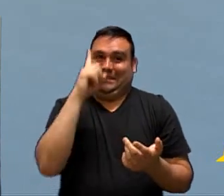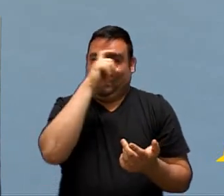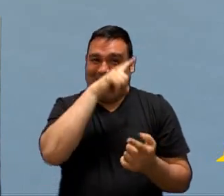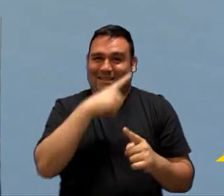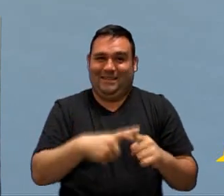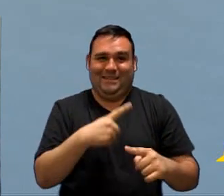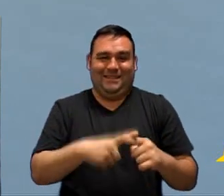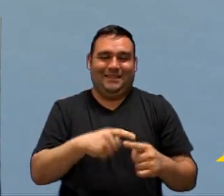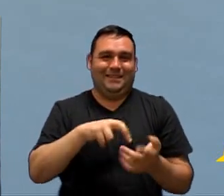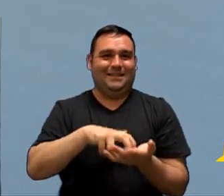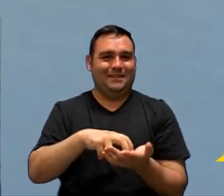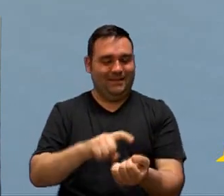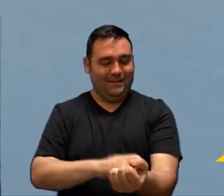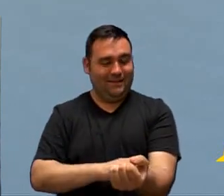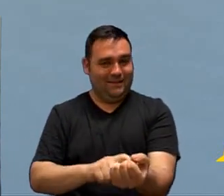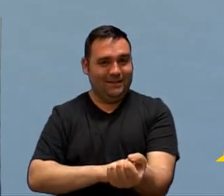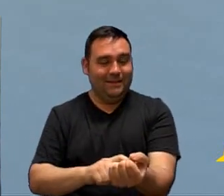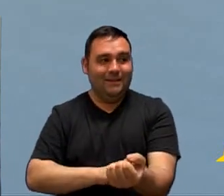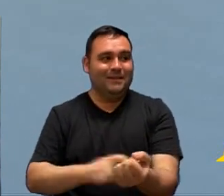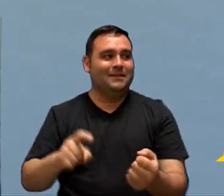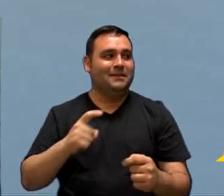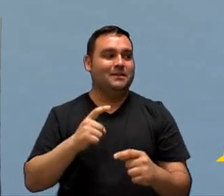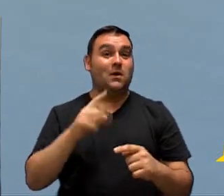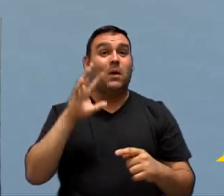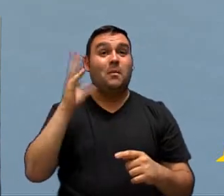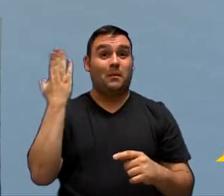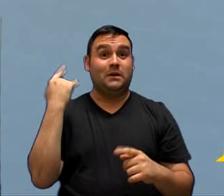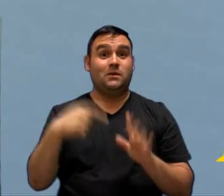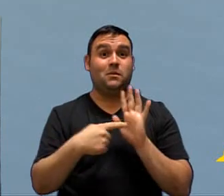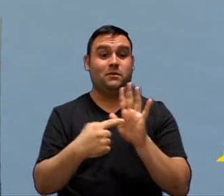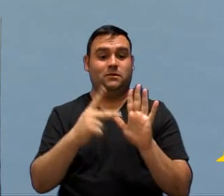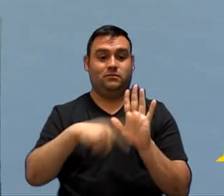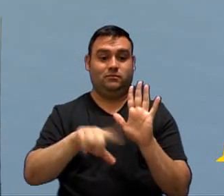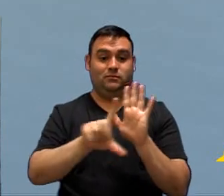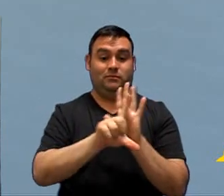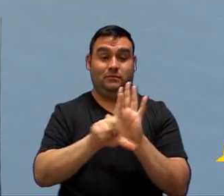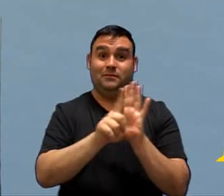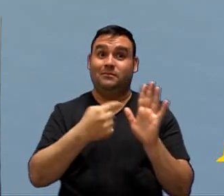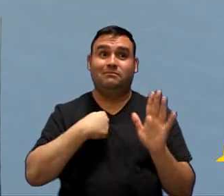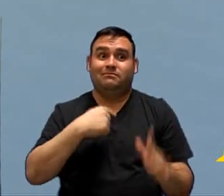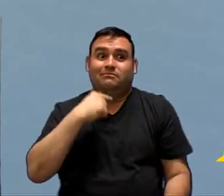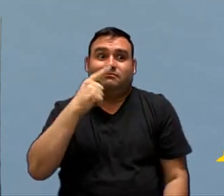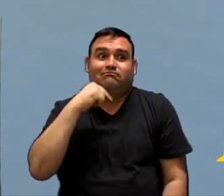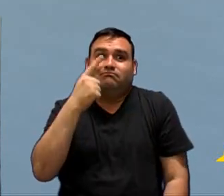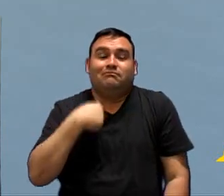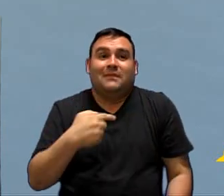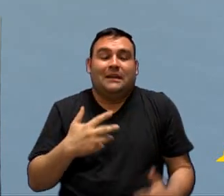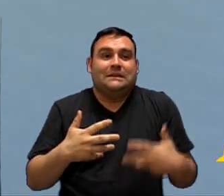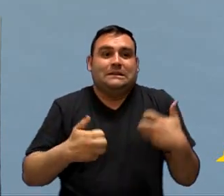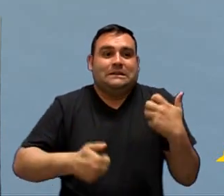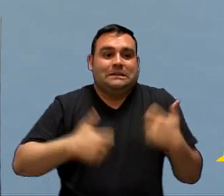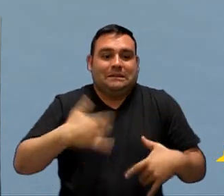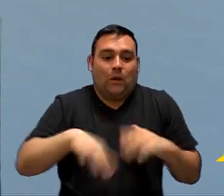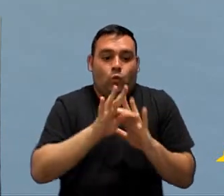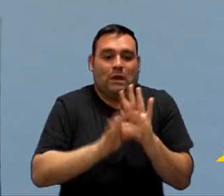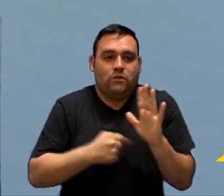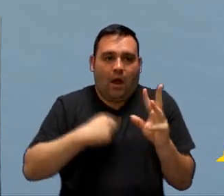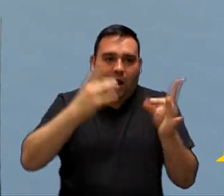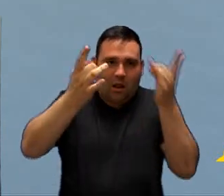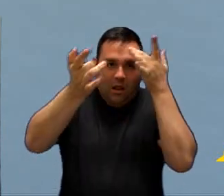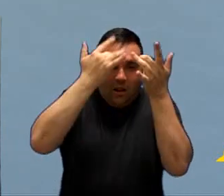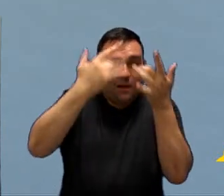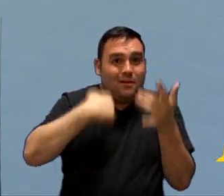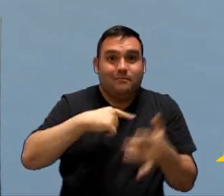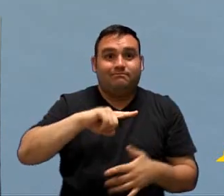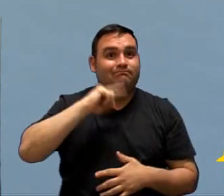porque, sério, eu fico muito nervosa. No dia que eu fui apresentar meu projeto de lei, gente, não dá. Eu não consigo fazer um texto para me decorar porque eu